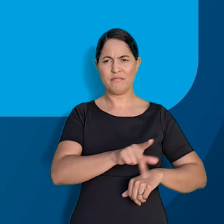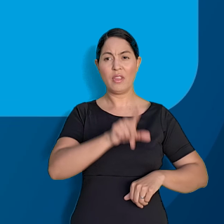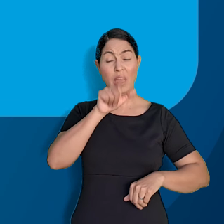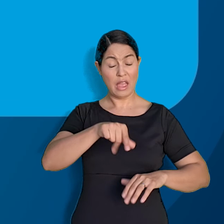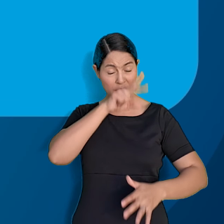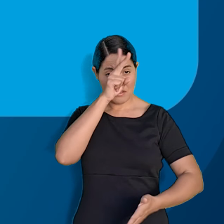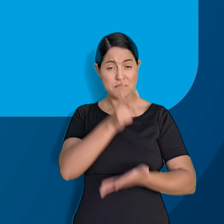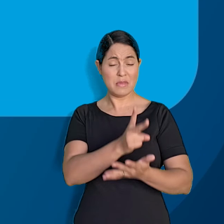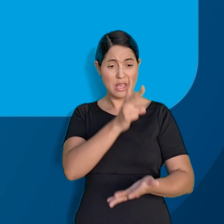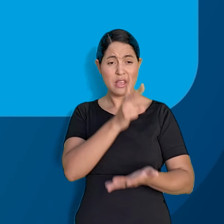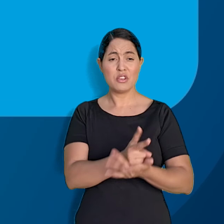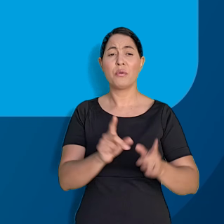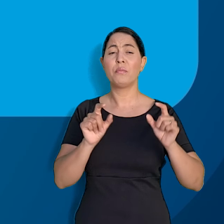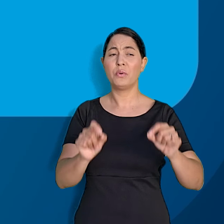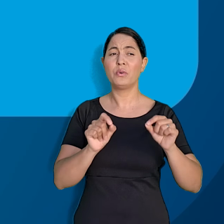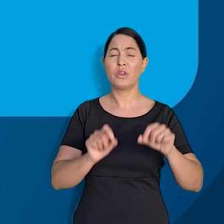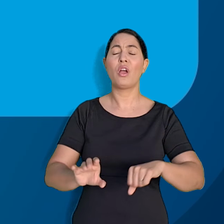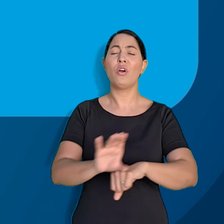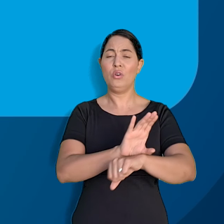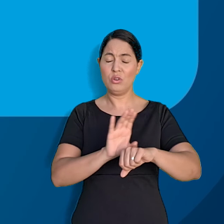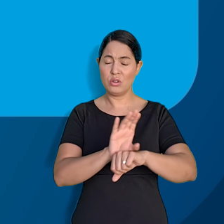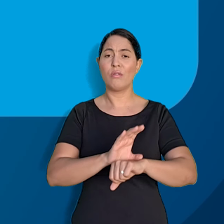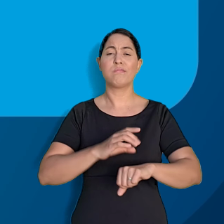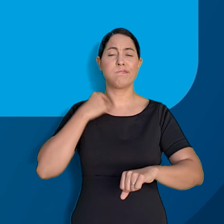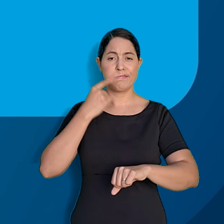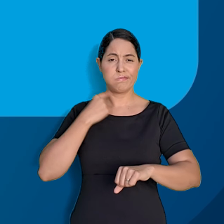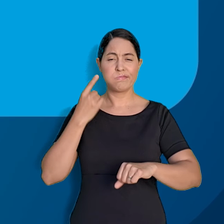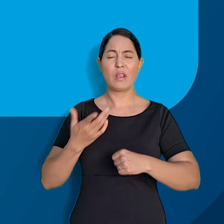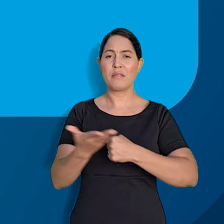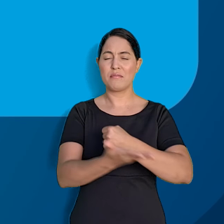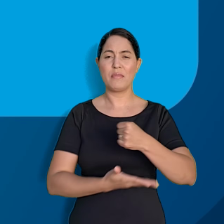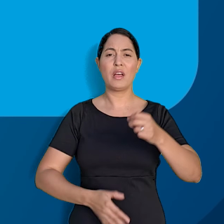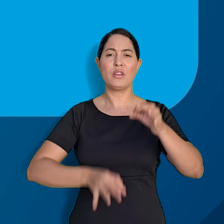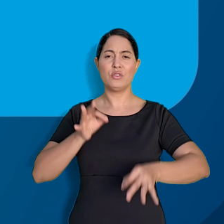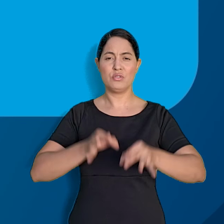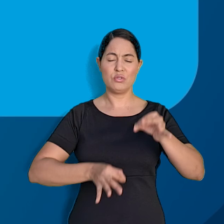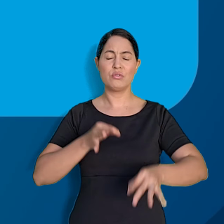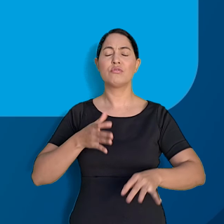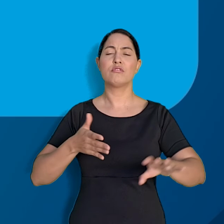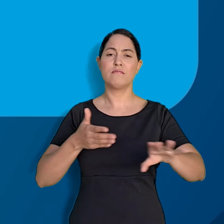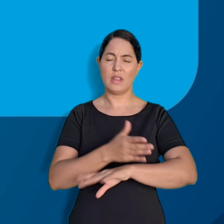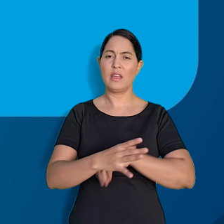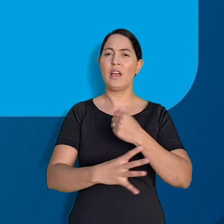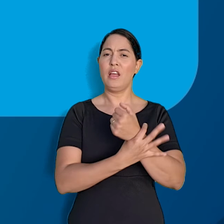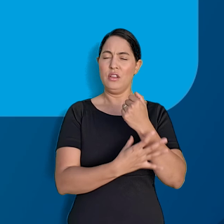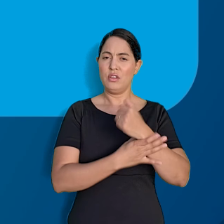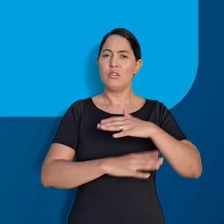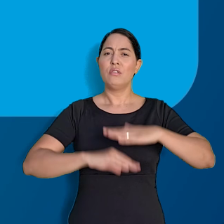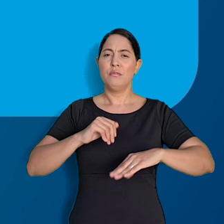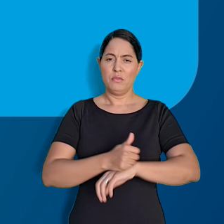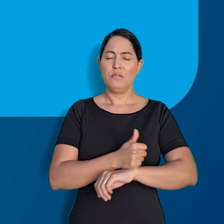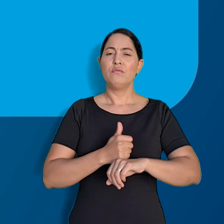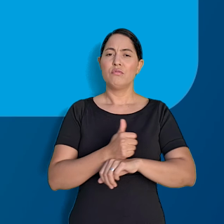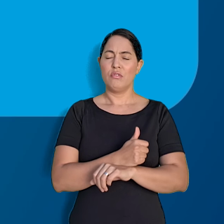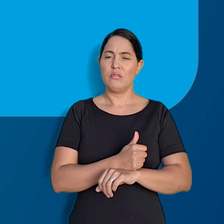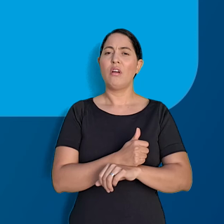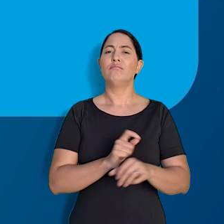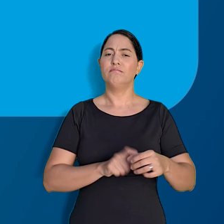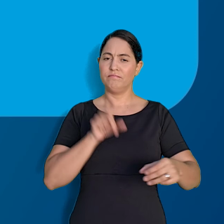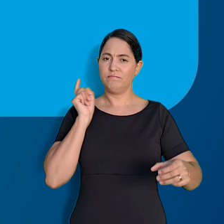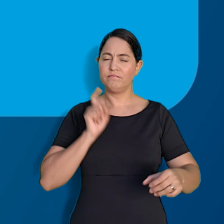o reconhecimento constitucional da advocacia como função essencial à justiça e a garantia de uma atuação profissional